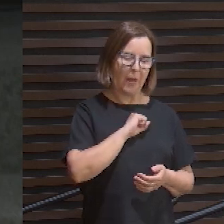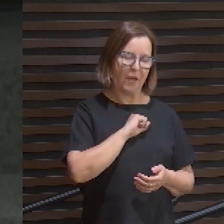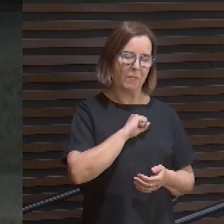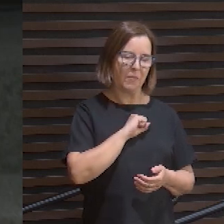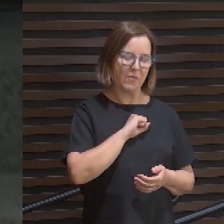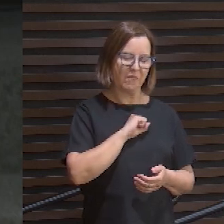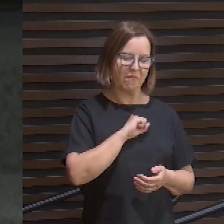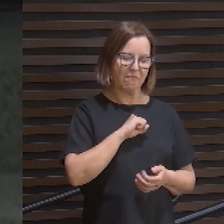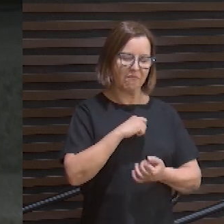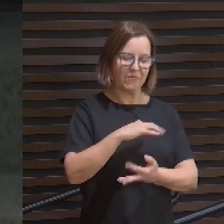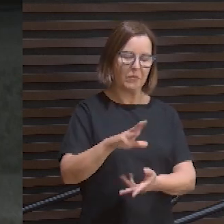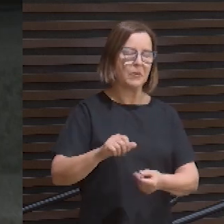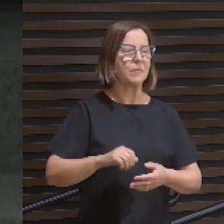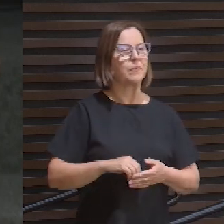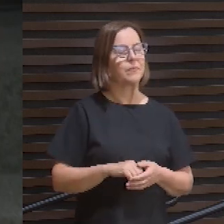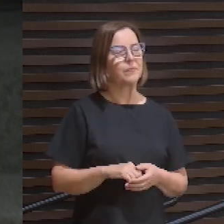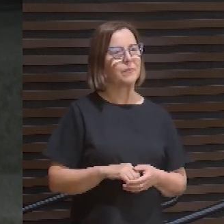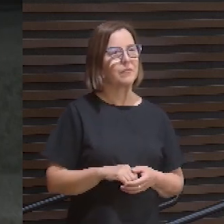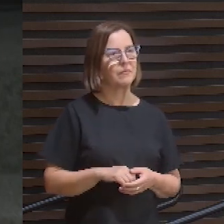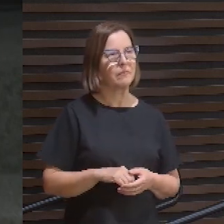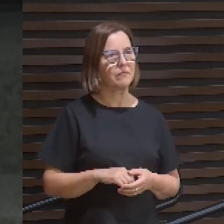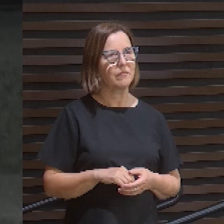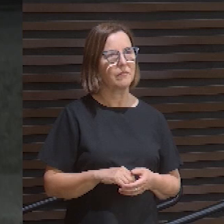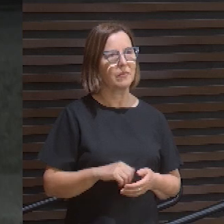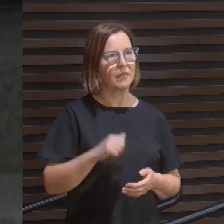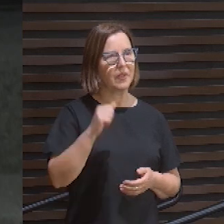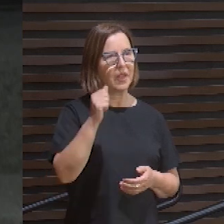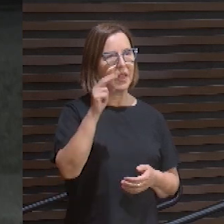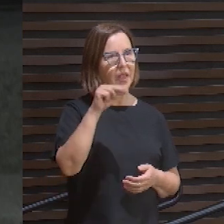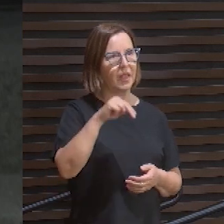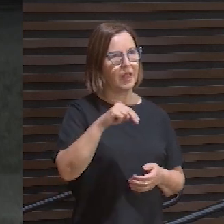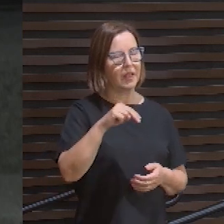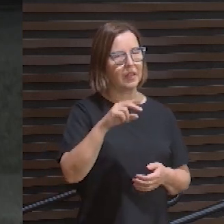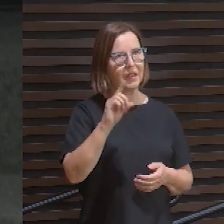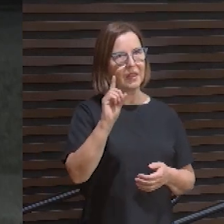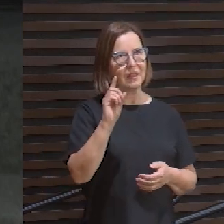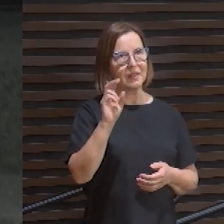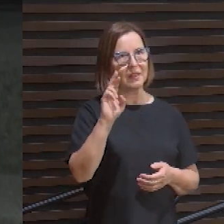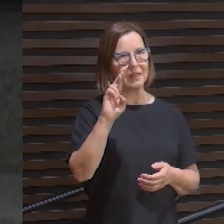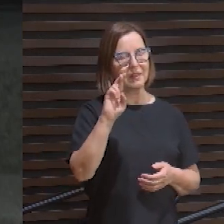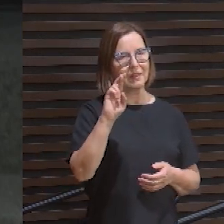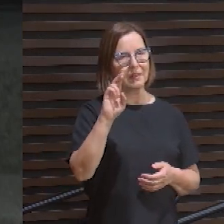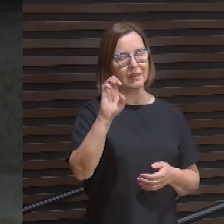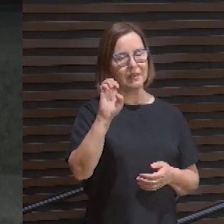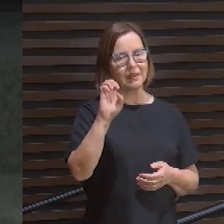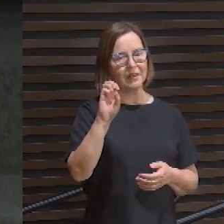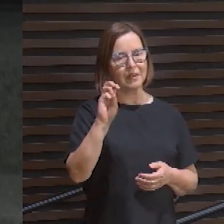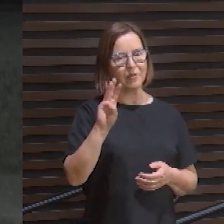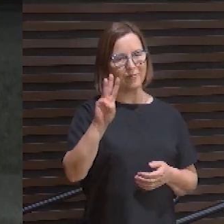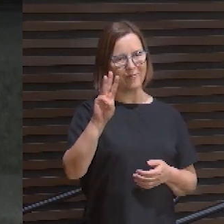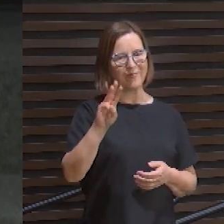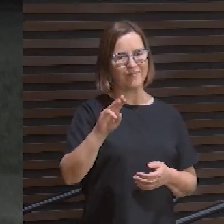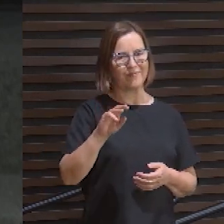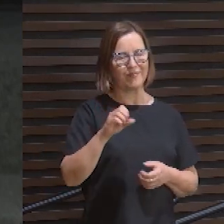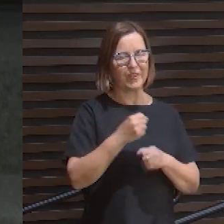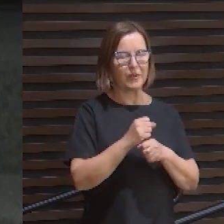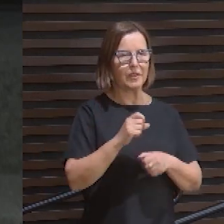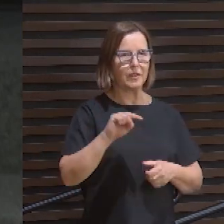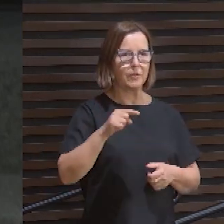Deixa eu ver mais aqui. Andrew Bonar, 1800. Ao